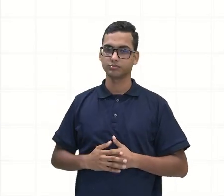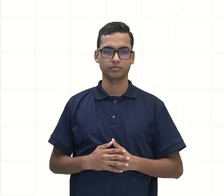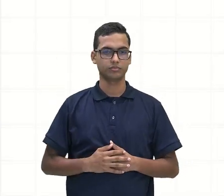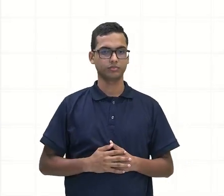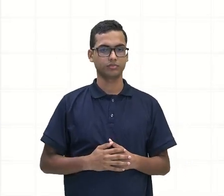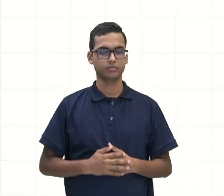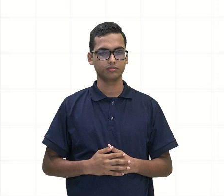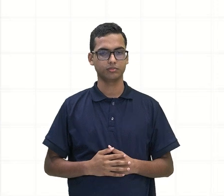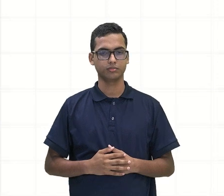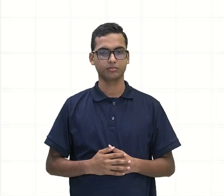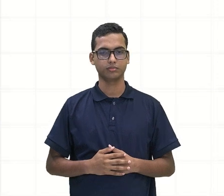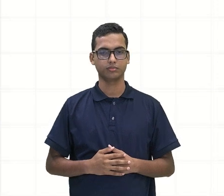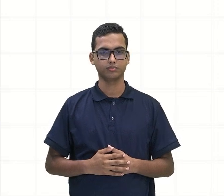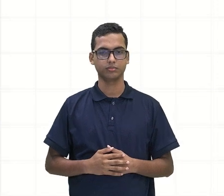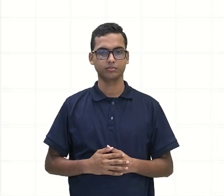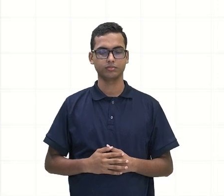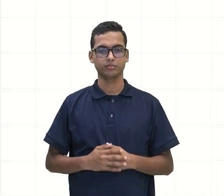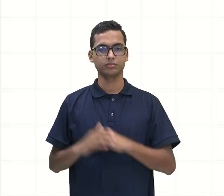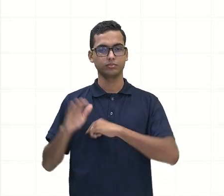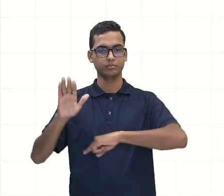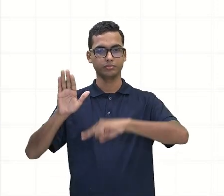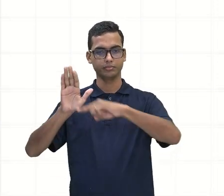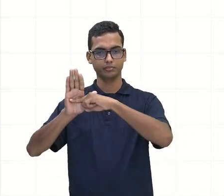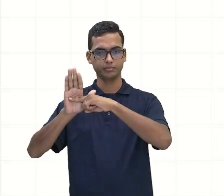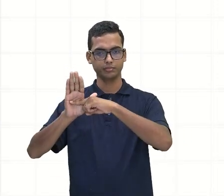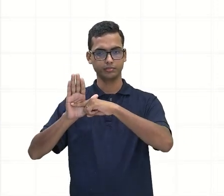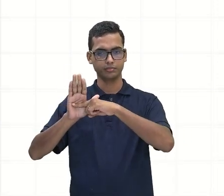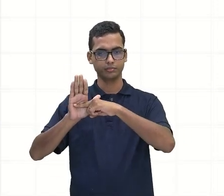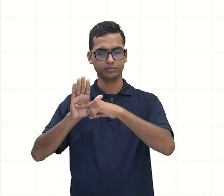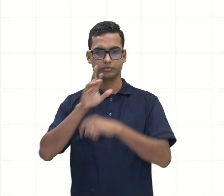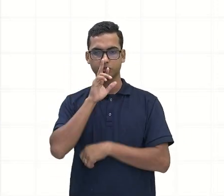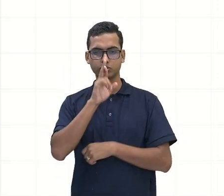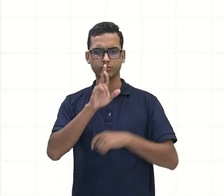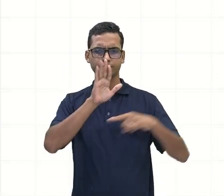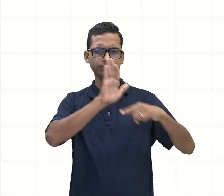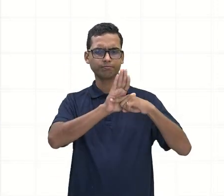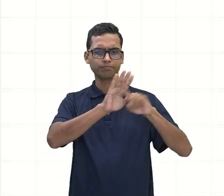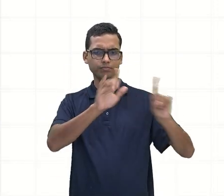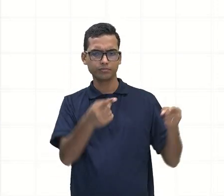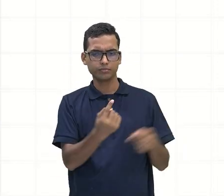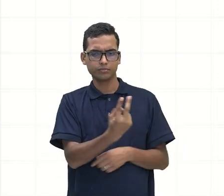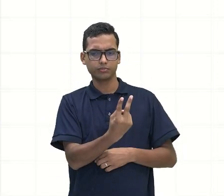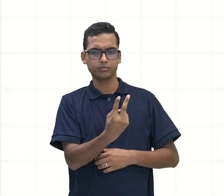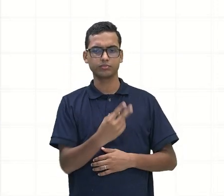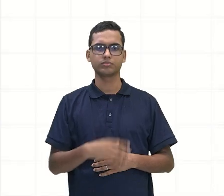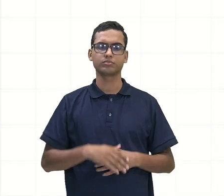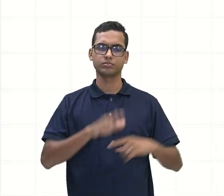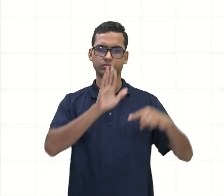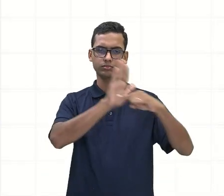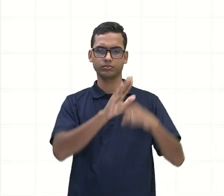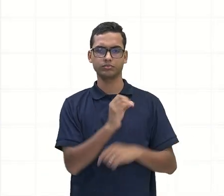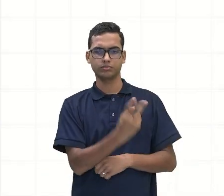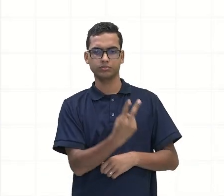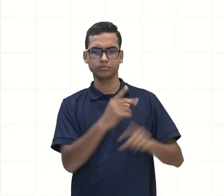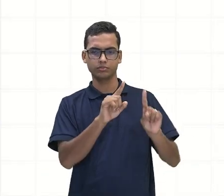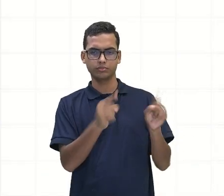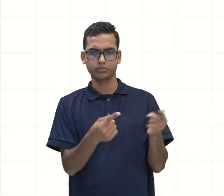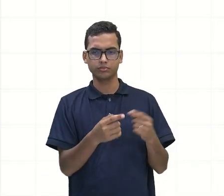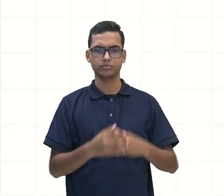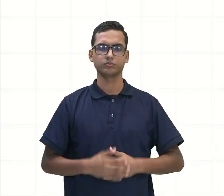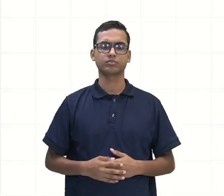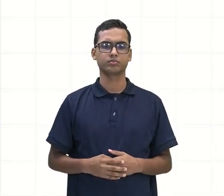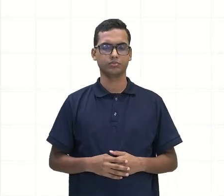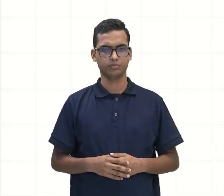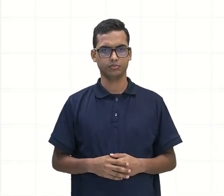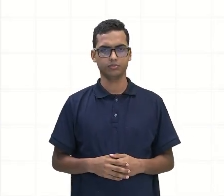diferentes, então vai ficar menos 2. Muito bem, porque 16 vezes 2 dá 32,